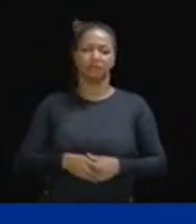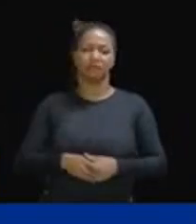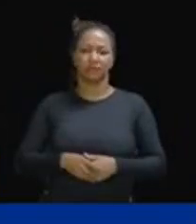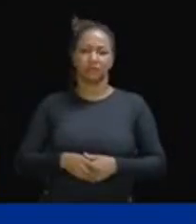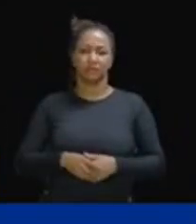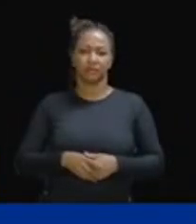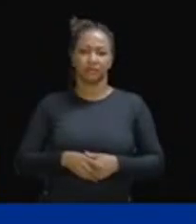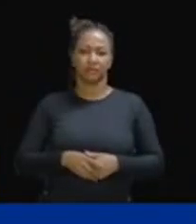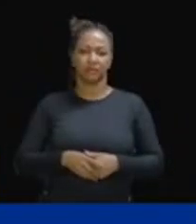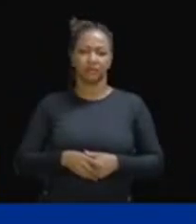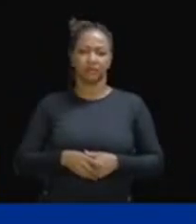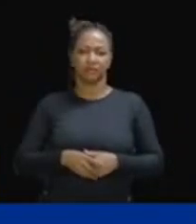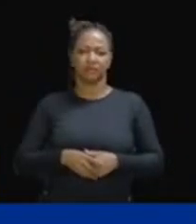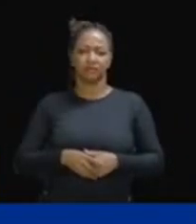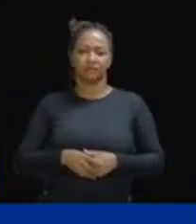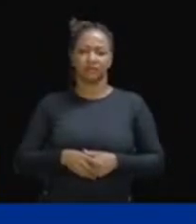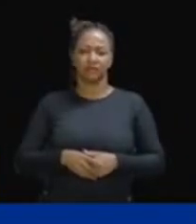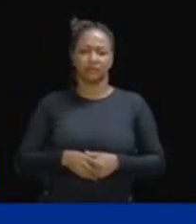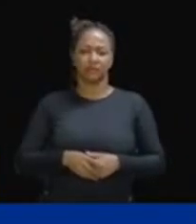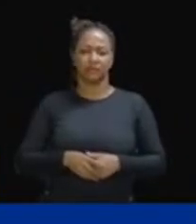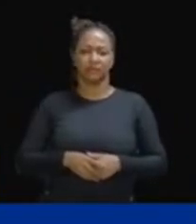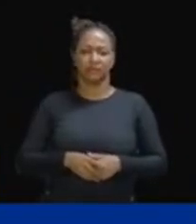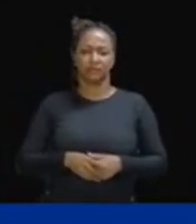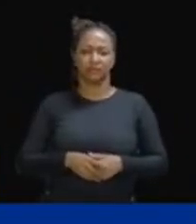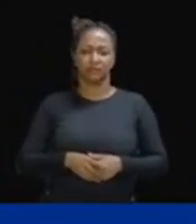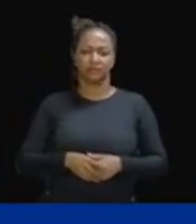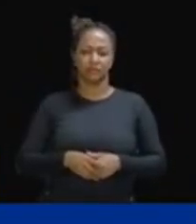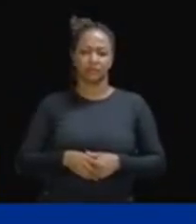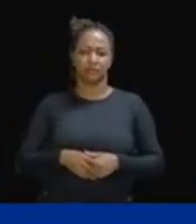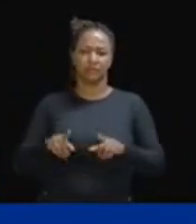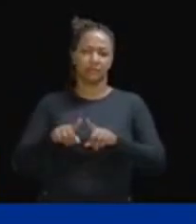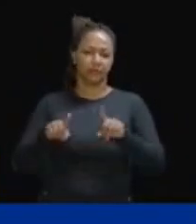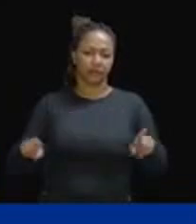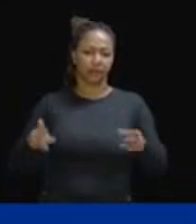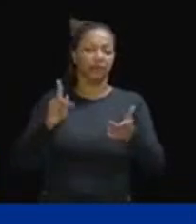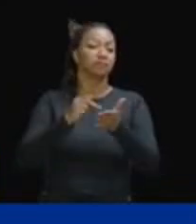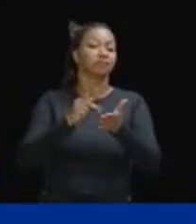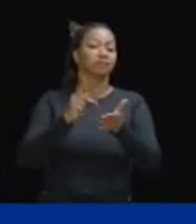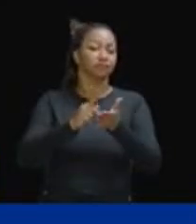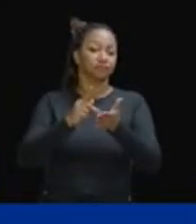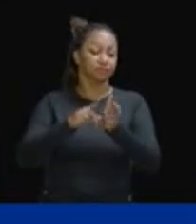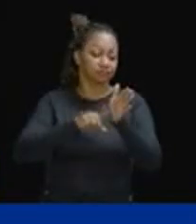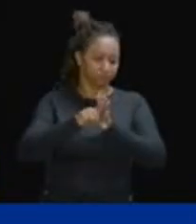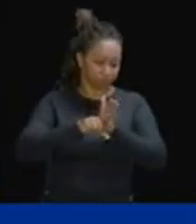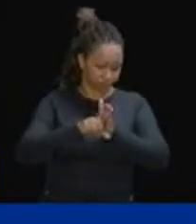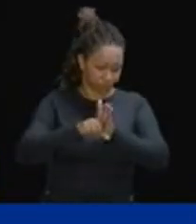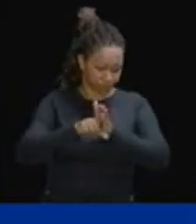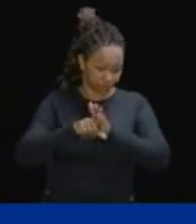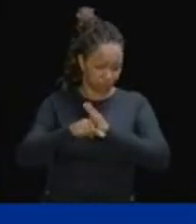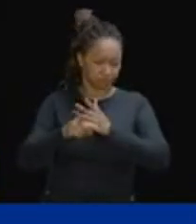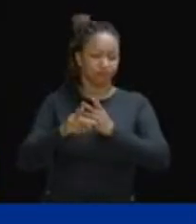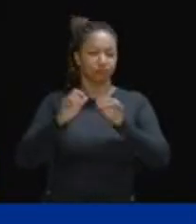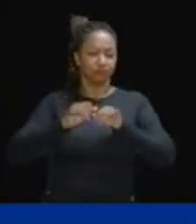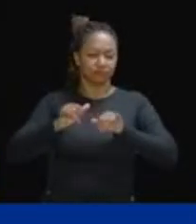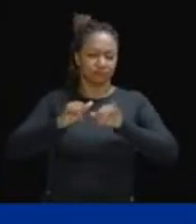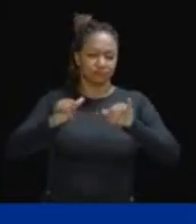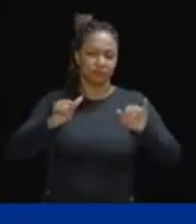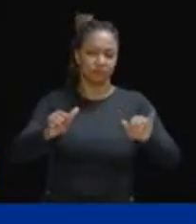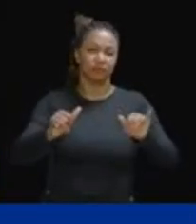Furlan, né? Antônio Paulo de Oliveira Furlan. Mas, na verdade, analisando o conteúdo da